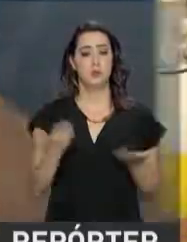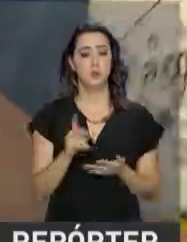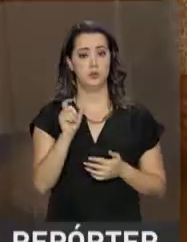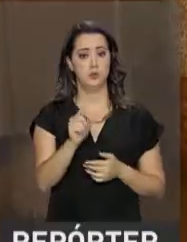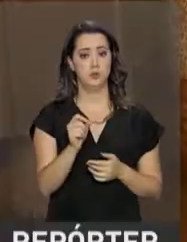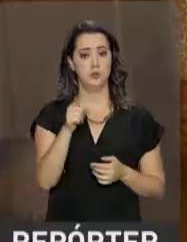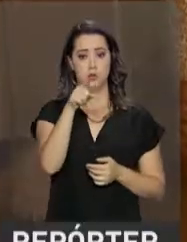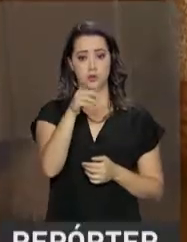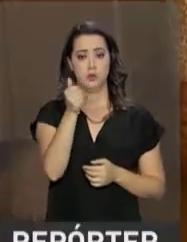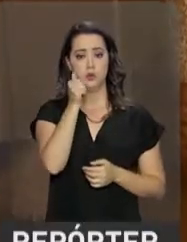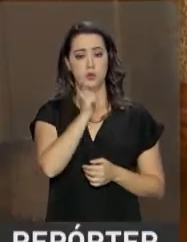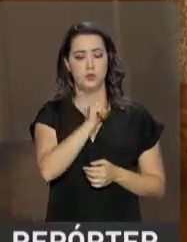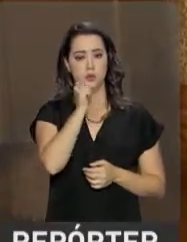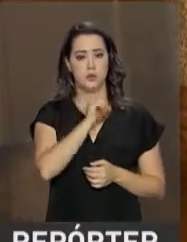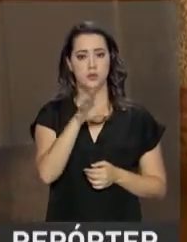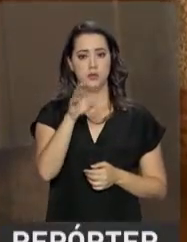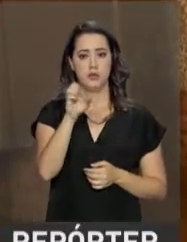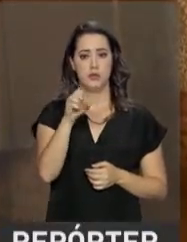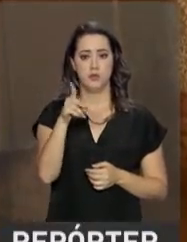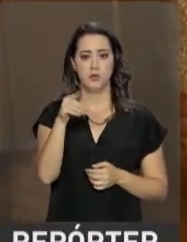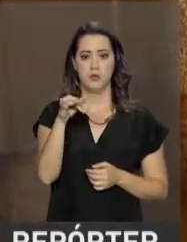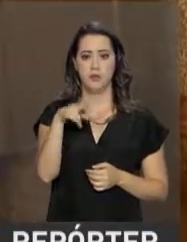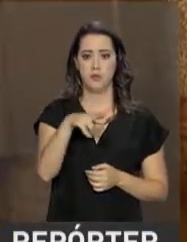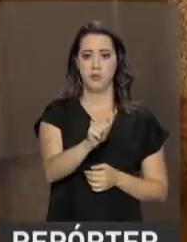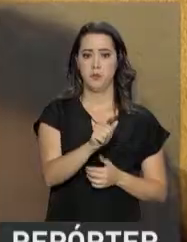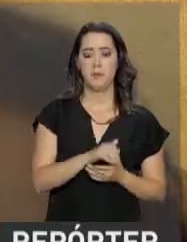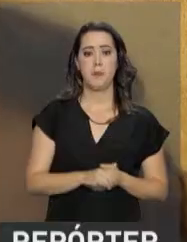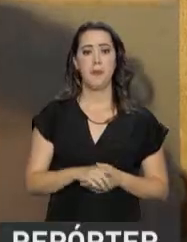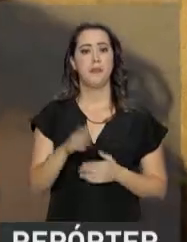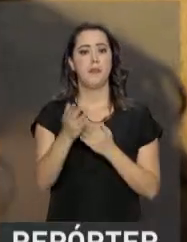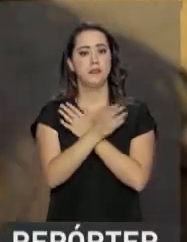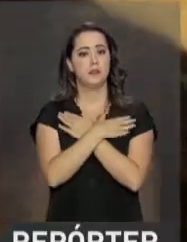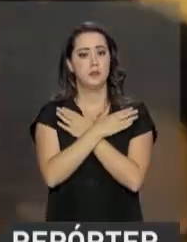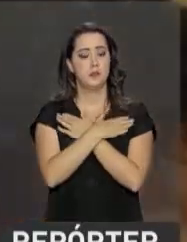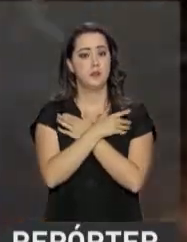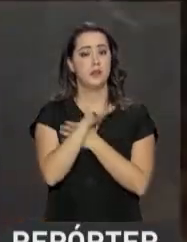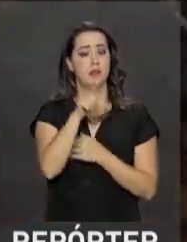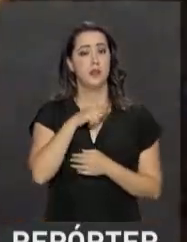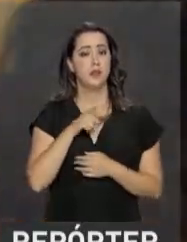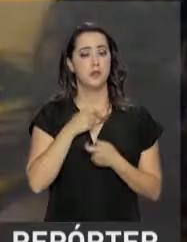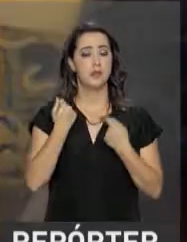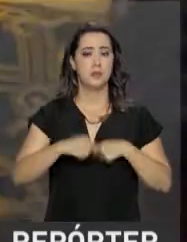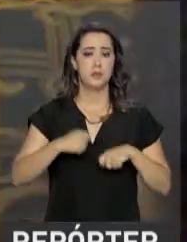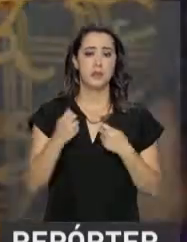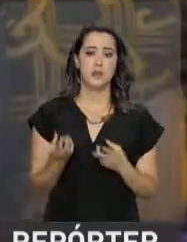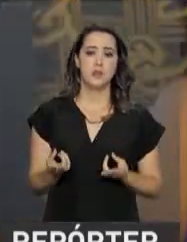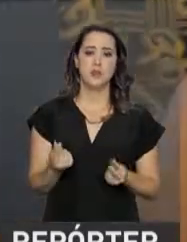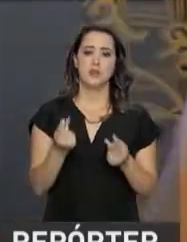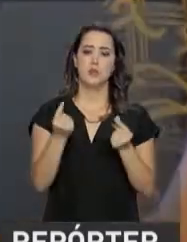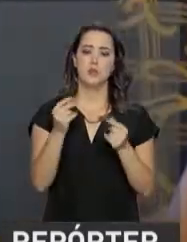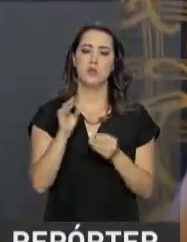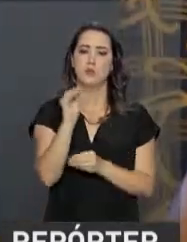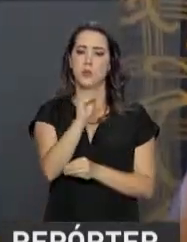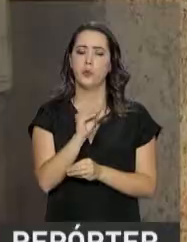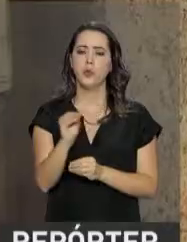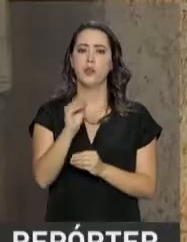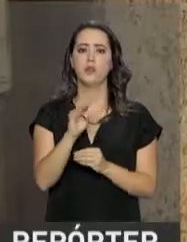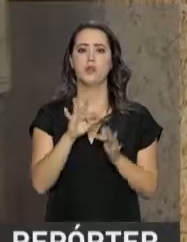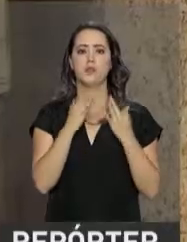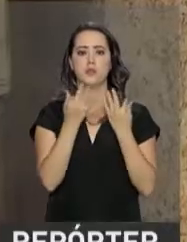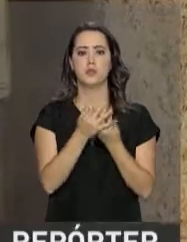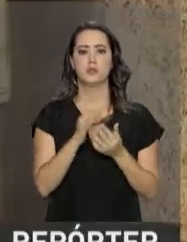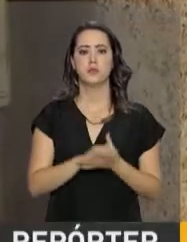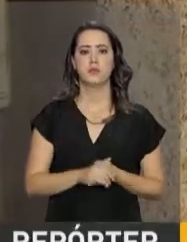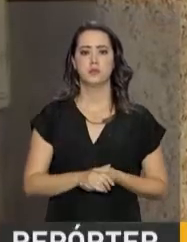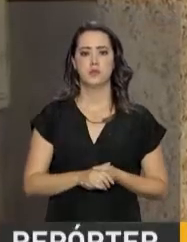benefício é a dona Edna Barbosa Gonçalves. Desempregada, ela depende do dinheiro para o sustento da família. Não tinha